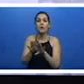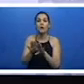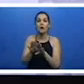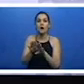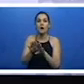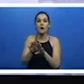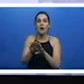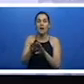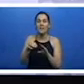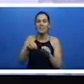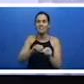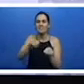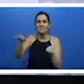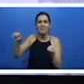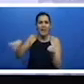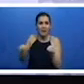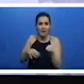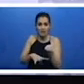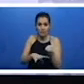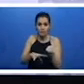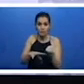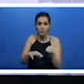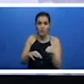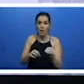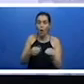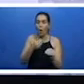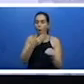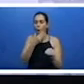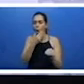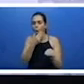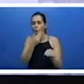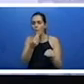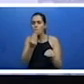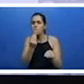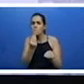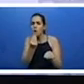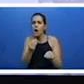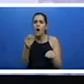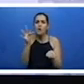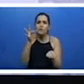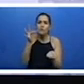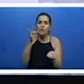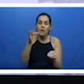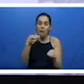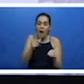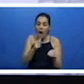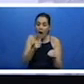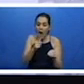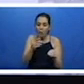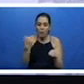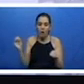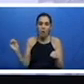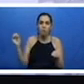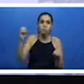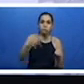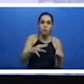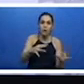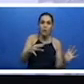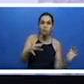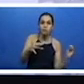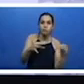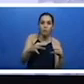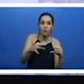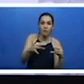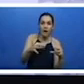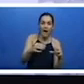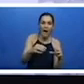externa significa que tanto o espermatozoide do macho quanto o óvulo da fêmea caem na água. O macho não coloca o espermatozoide dentro da